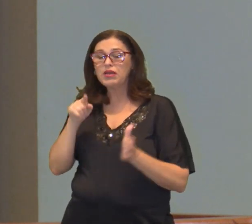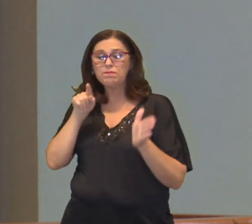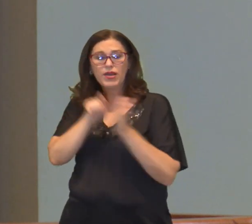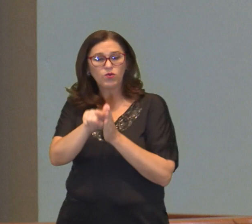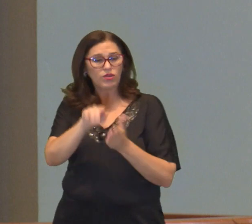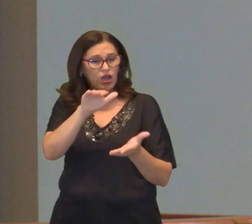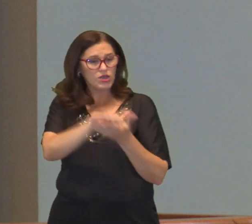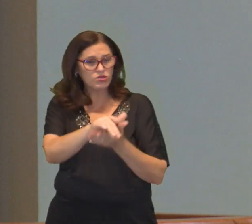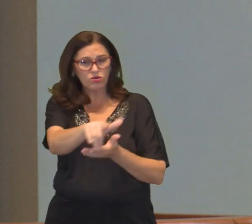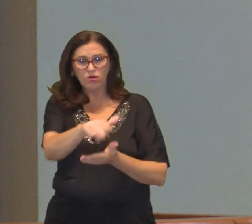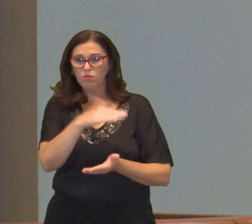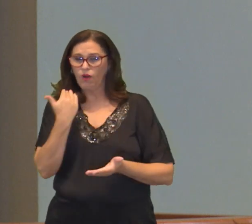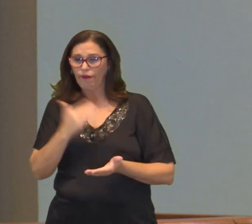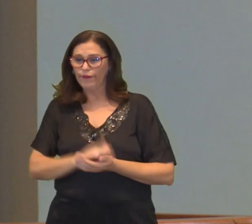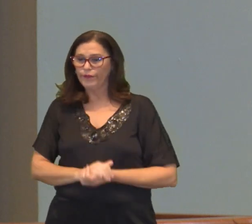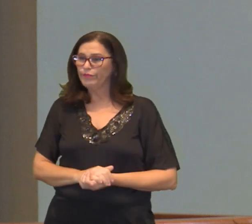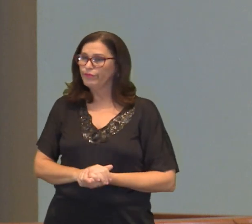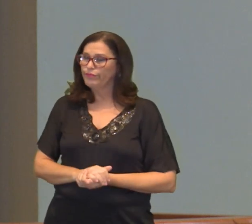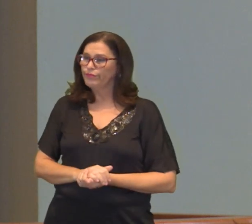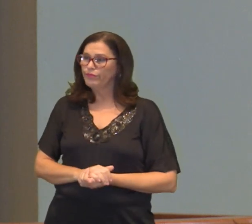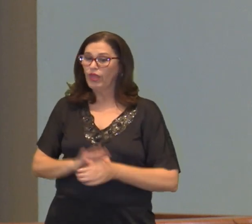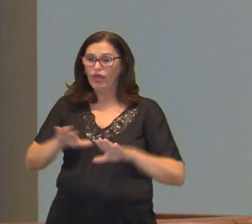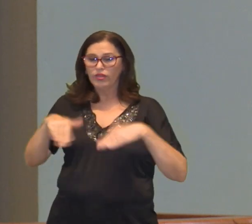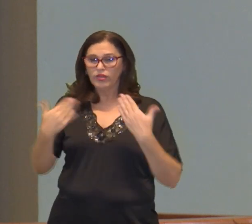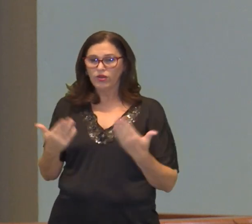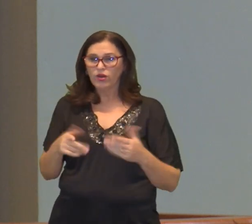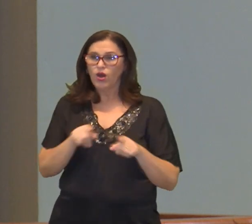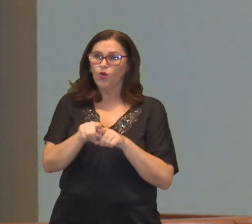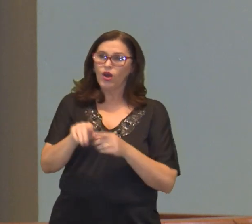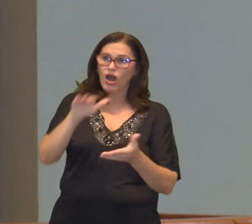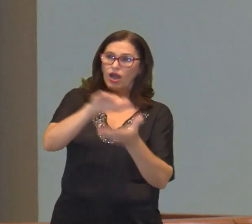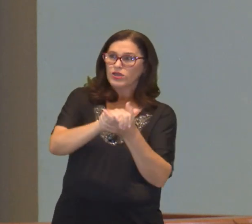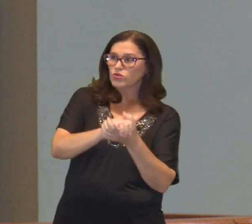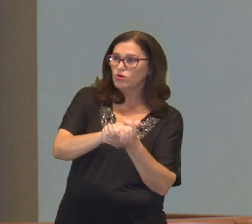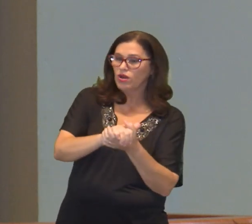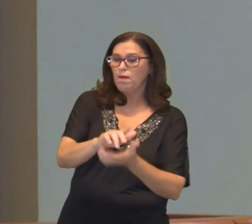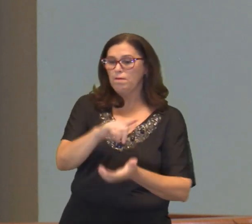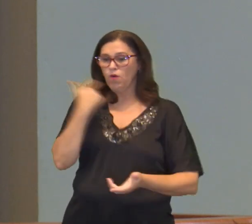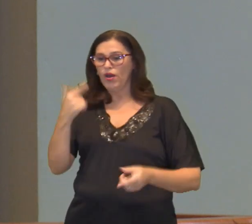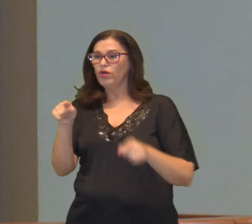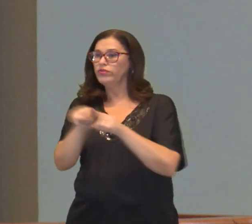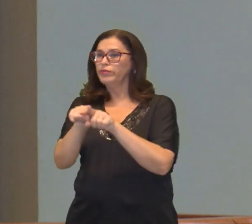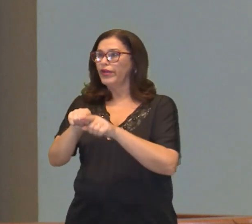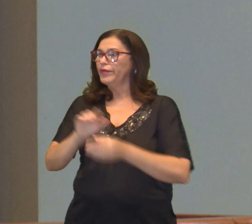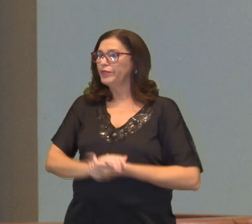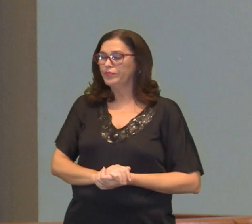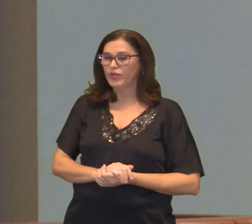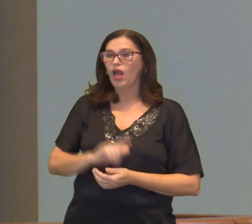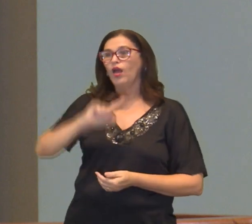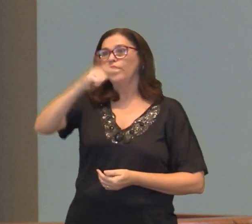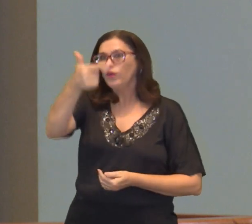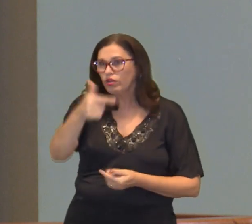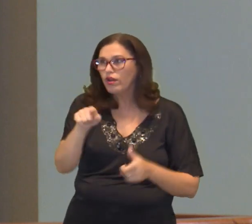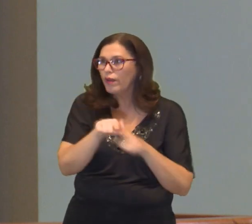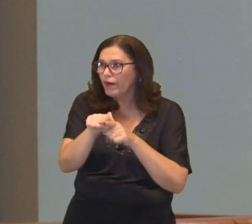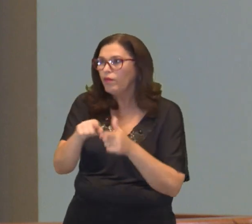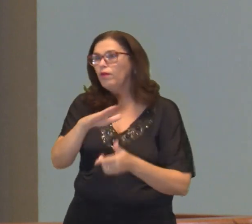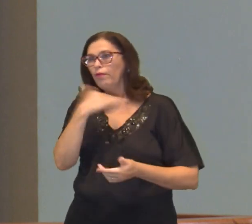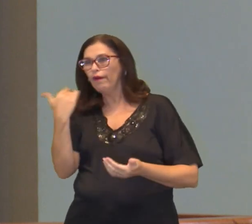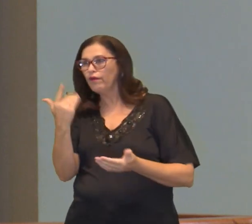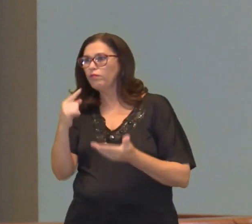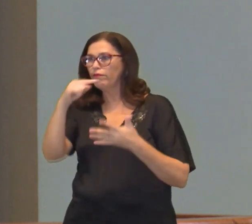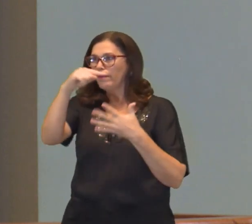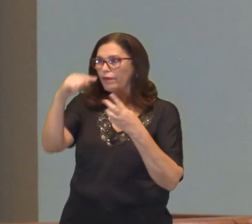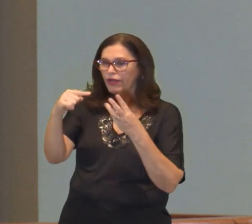casou e o marido morreu. E então um irmão se casou com ela e morreu também. E o outro morreu